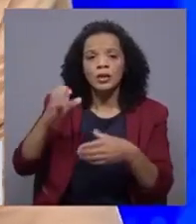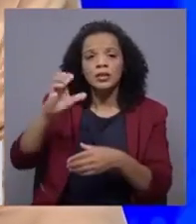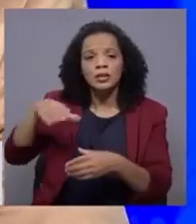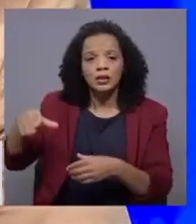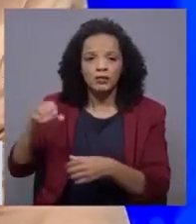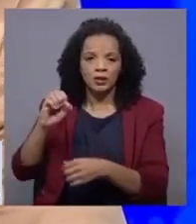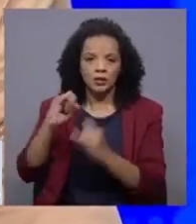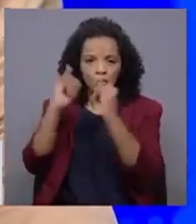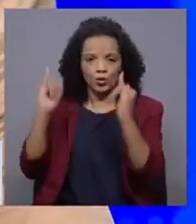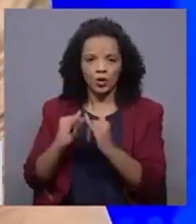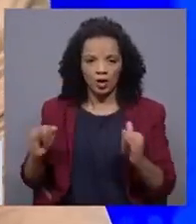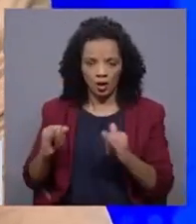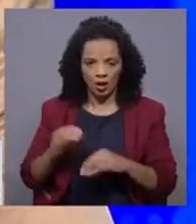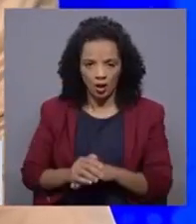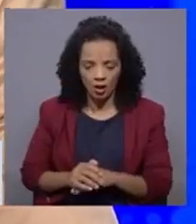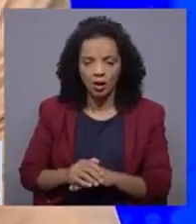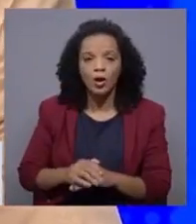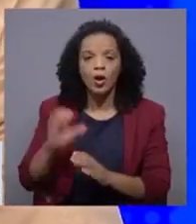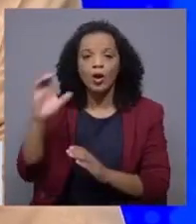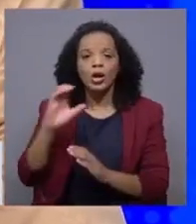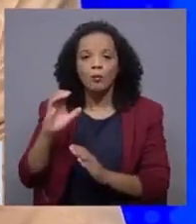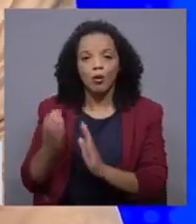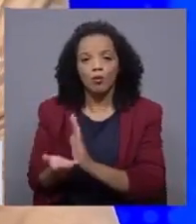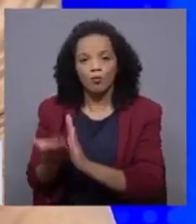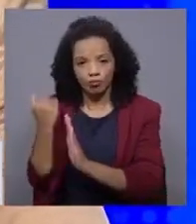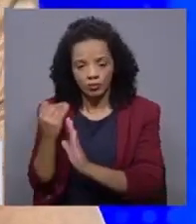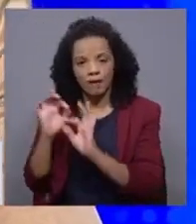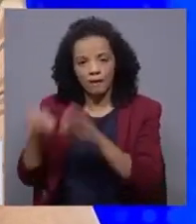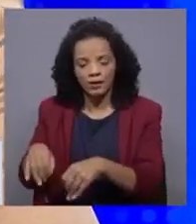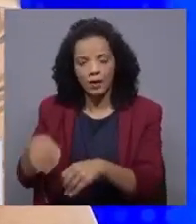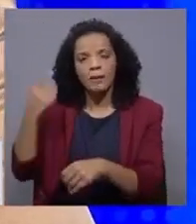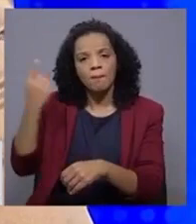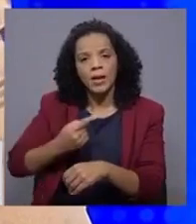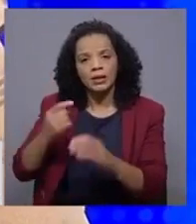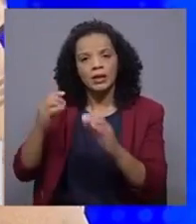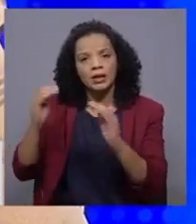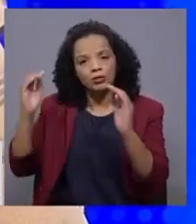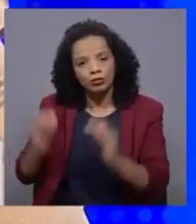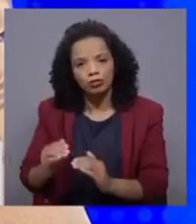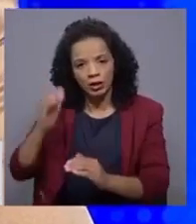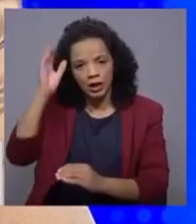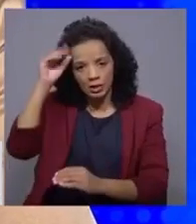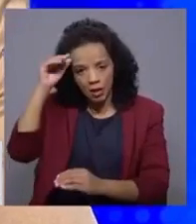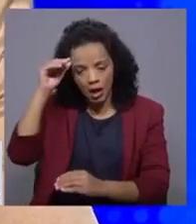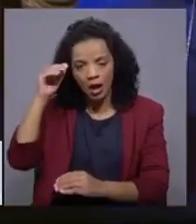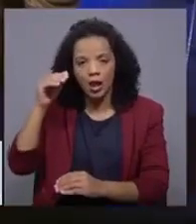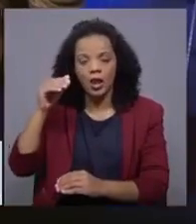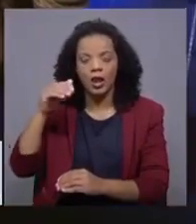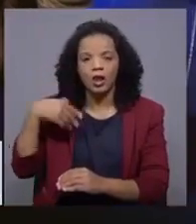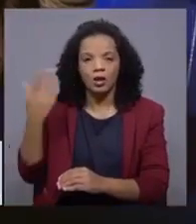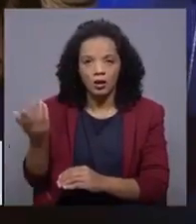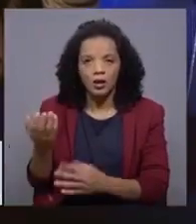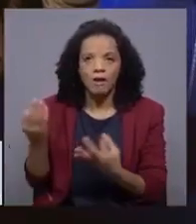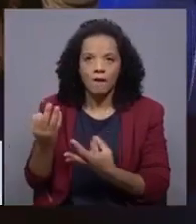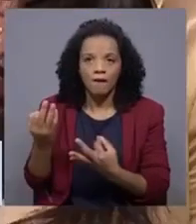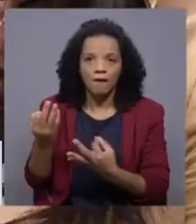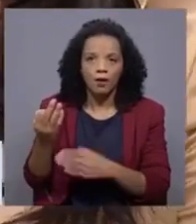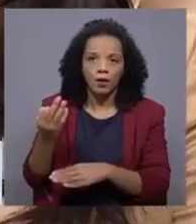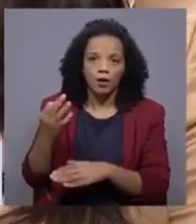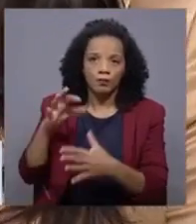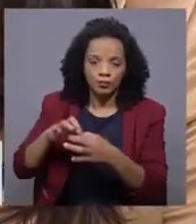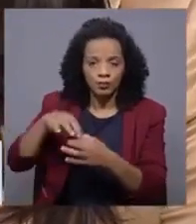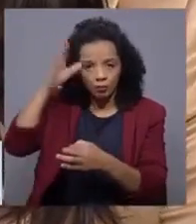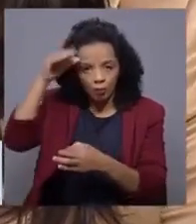internacional. O roteiro para a descarbonização fala na necessidade de reduzirmos o número de animais que são explorados por via da